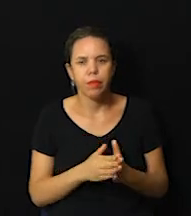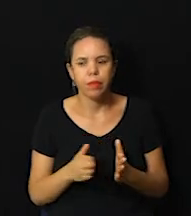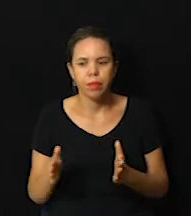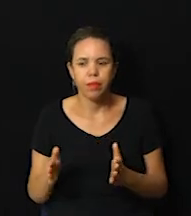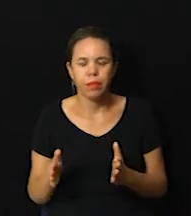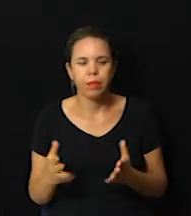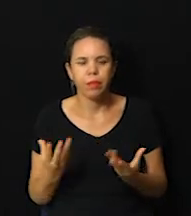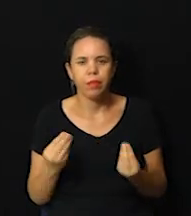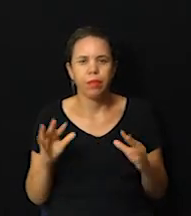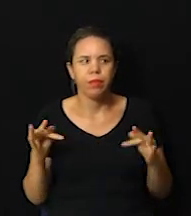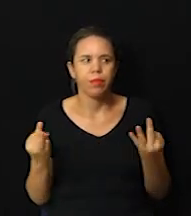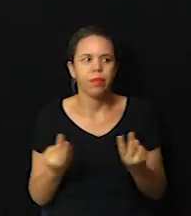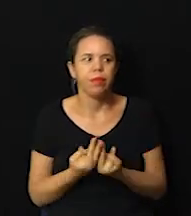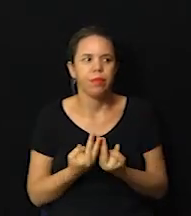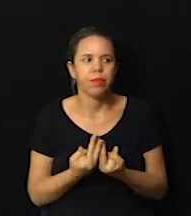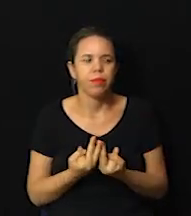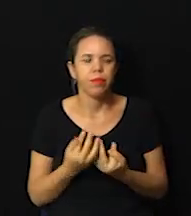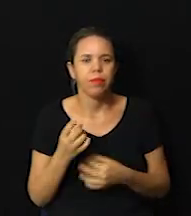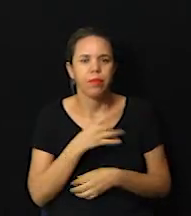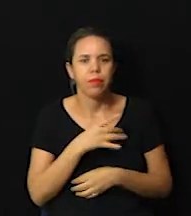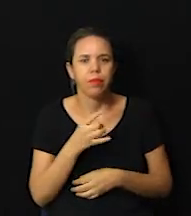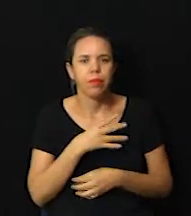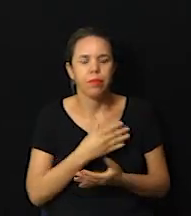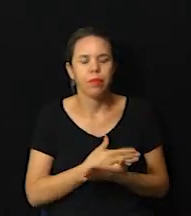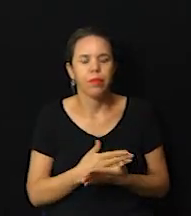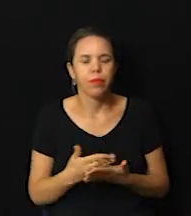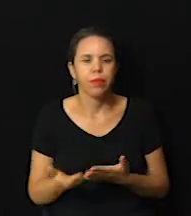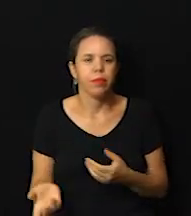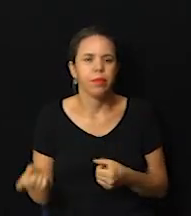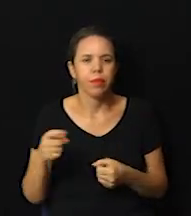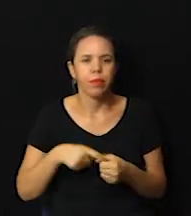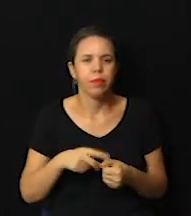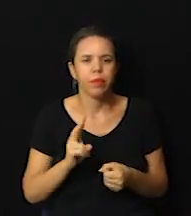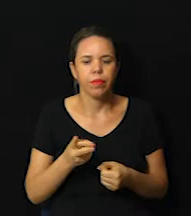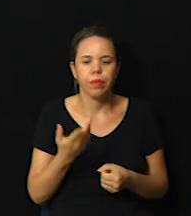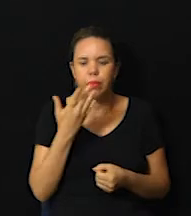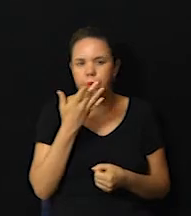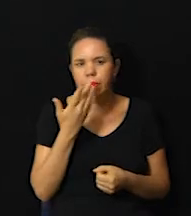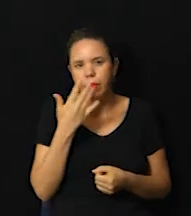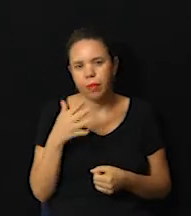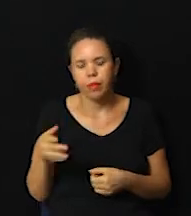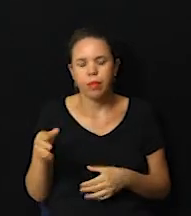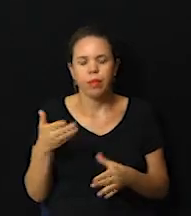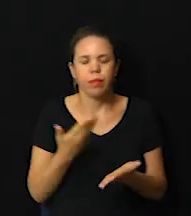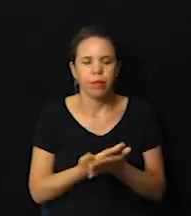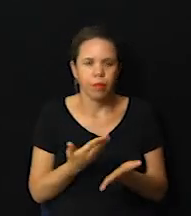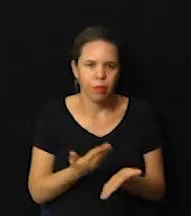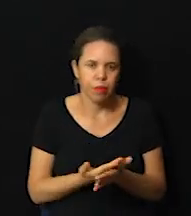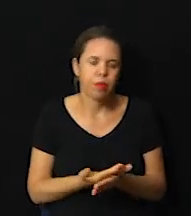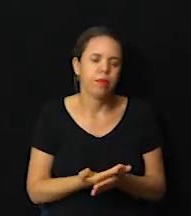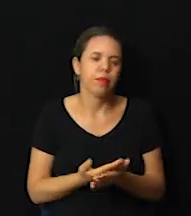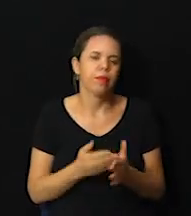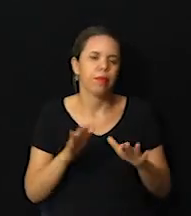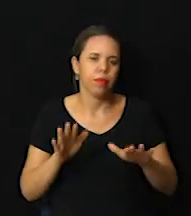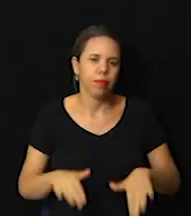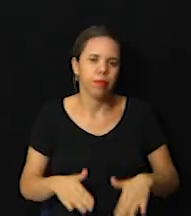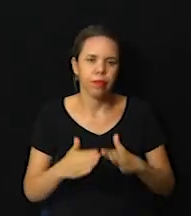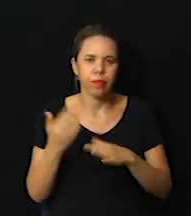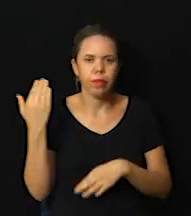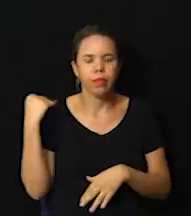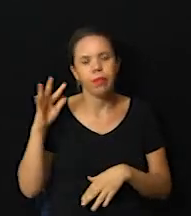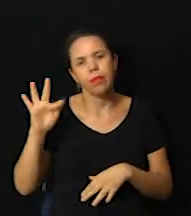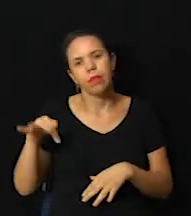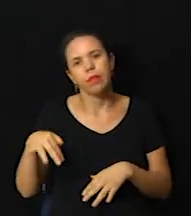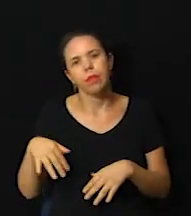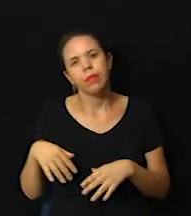período, mas muitas famílias ficaram com medo no início, né, de estar mandando as crianças, ficaram em casa e depois, por